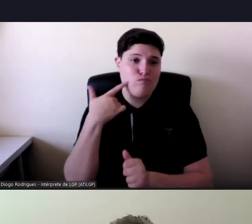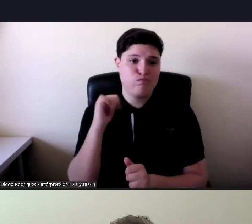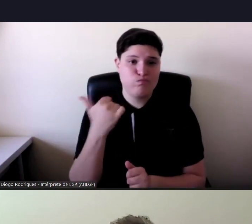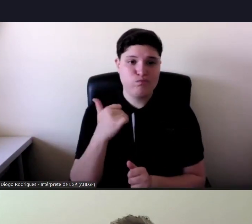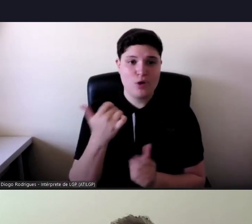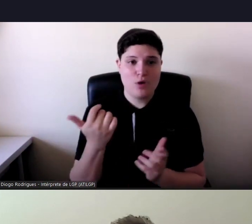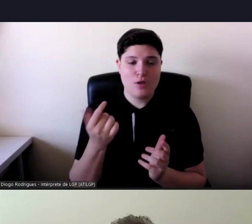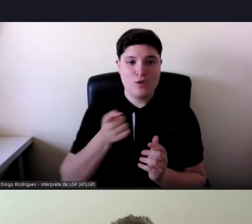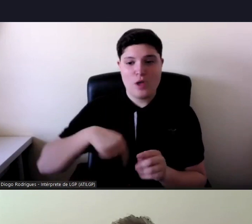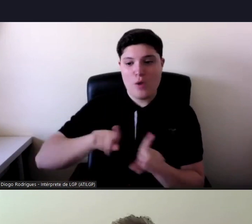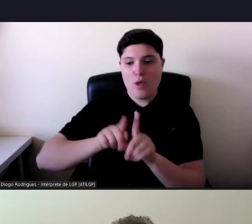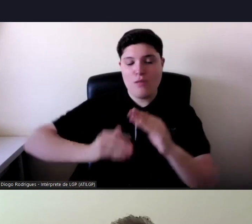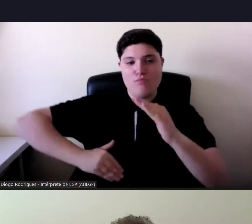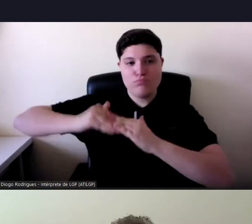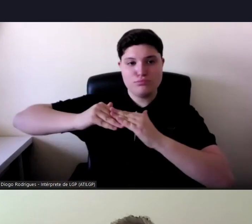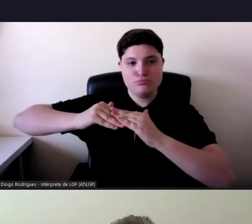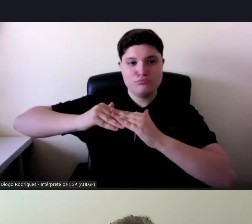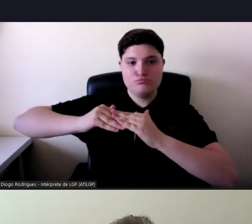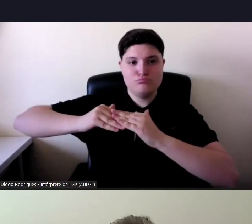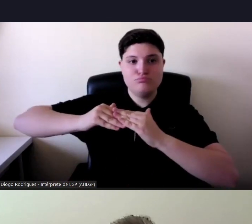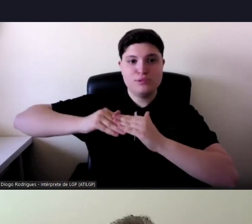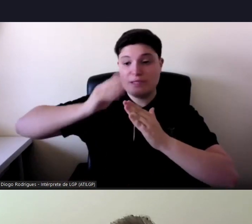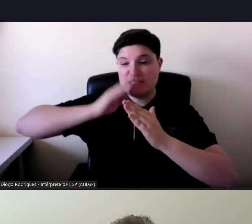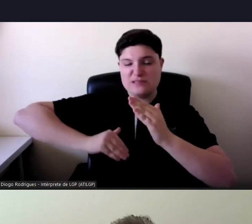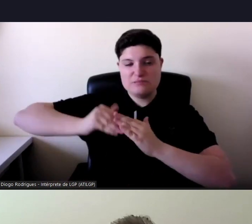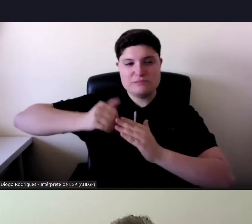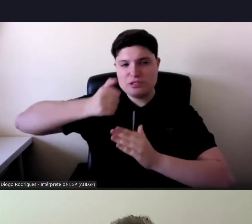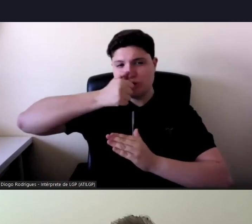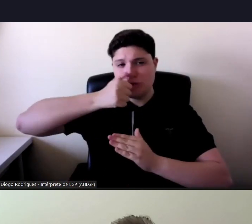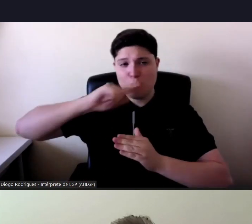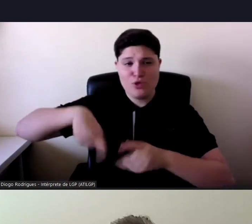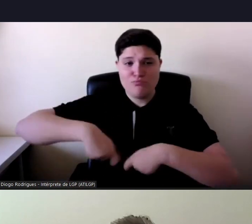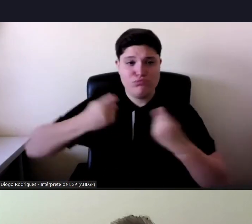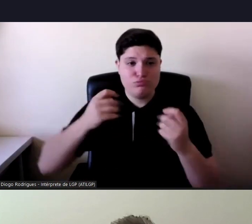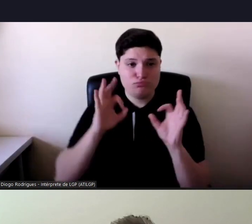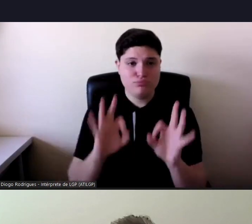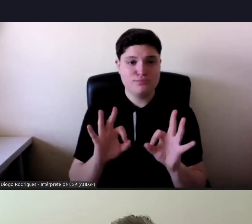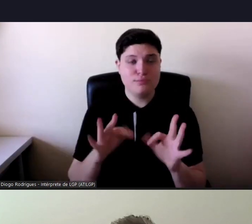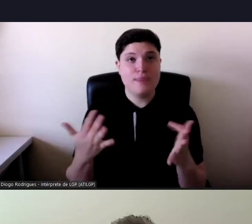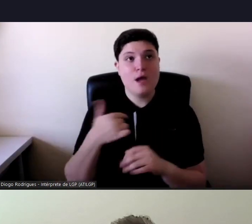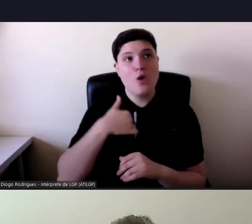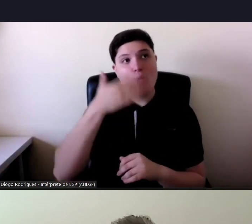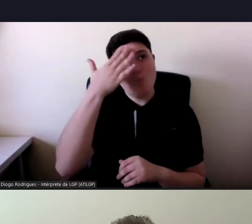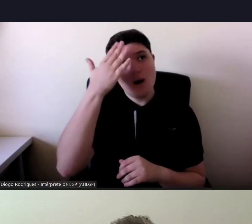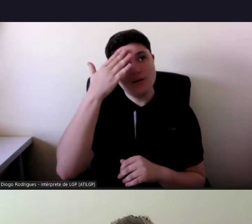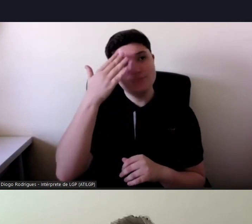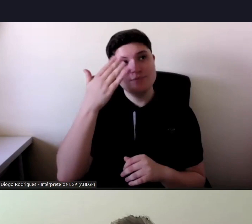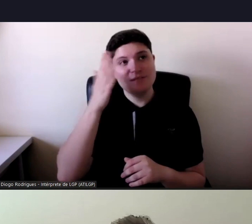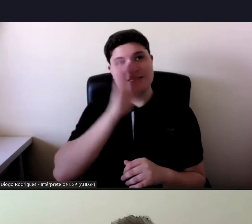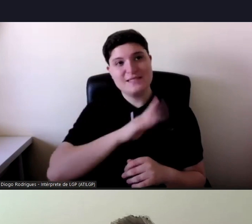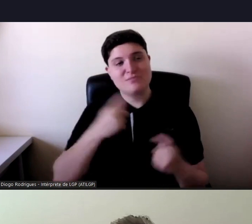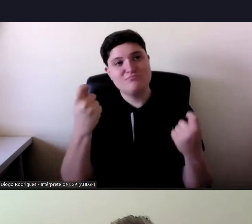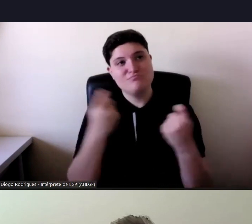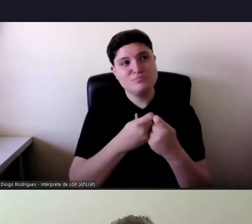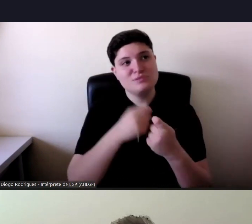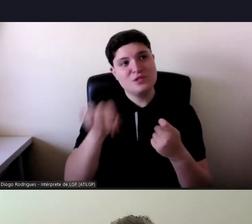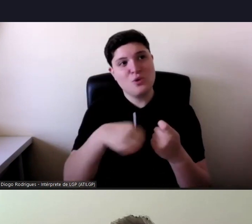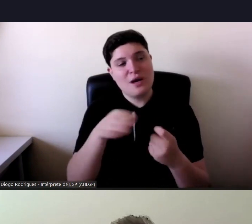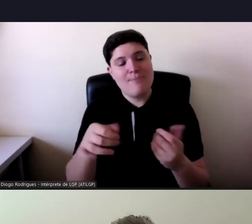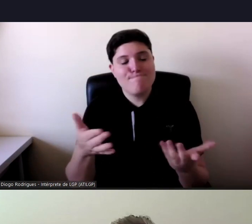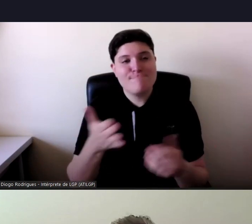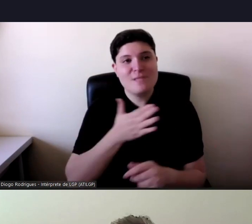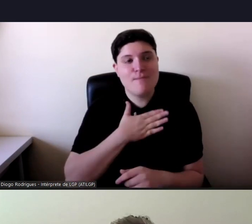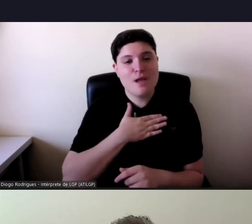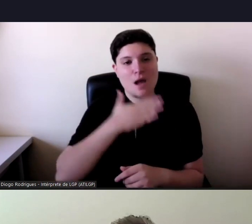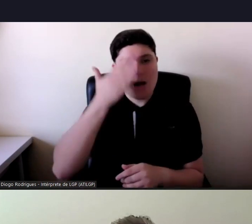possível limpar a atmosfera, criar maior justiça climática entre aqueles que fazem benefícios e os que provocam danos. Ora